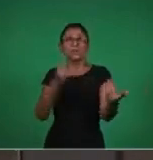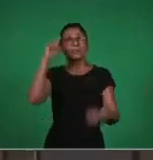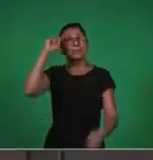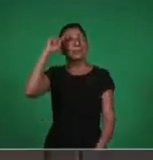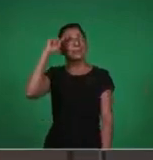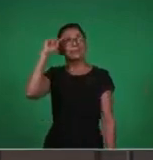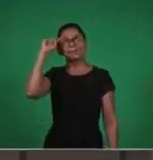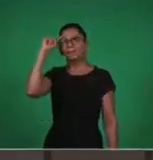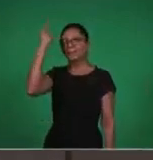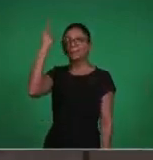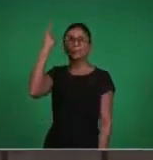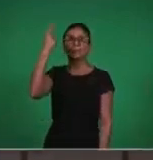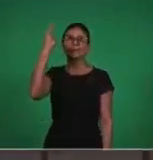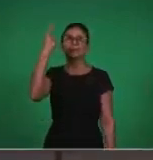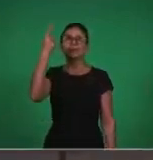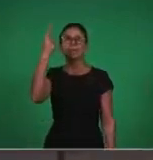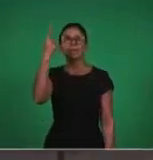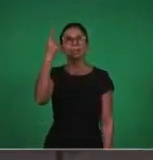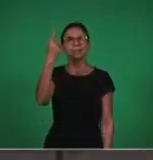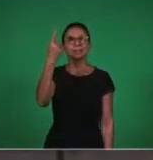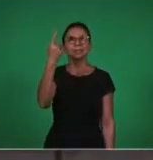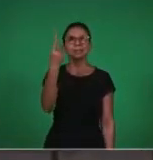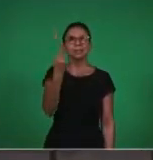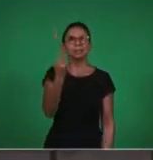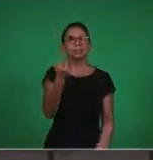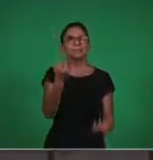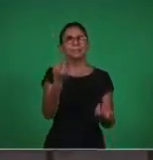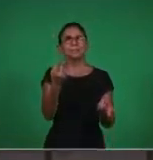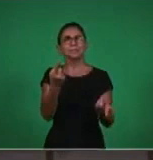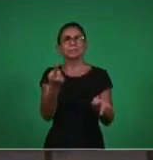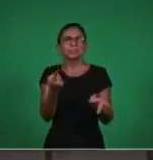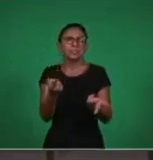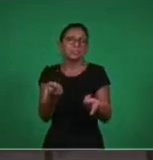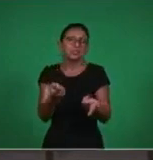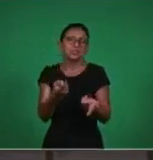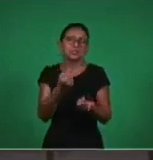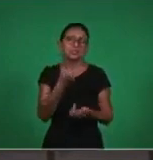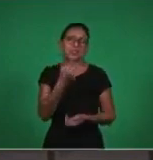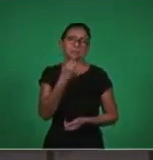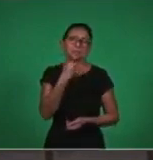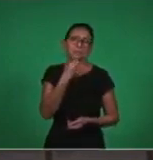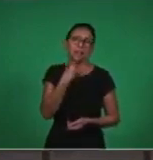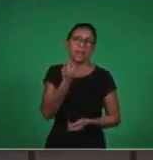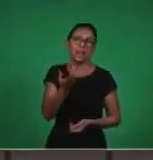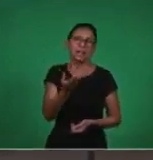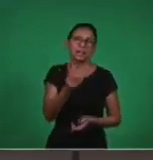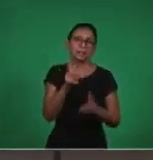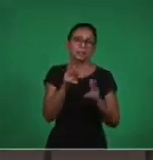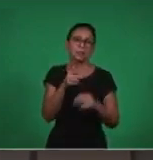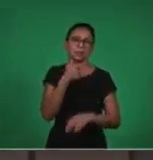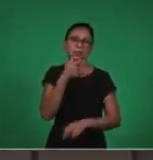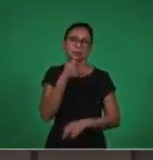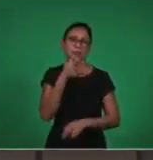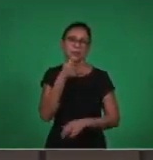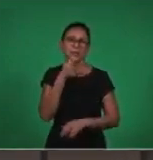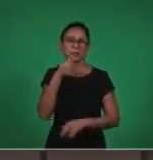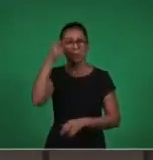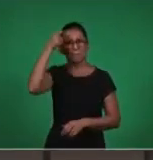informes. Sabe o que é ideia informe? É coisa de menino, é coisa que não tem amadurecimento. E